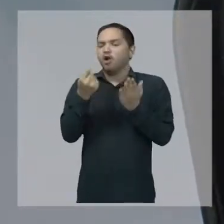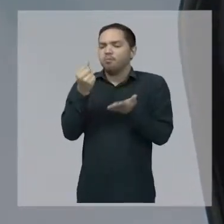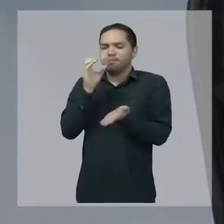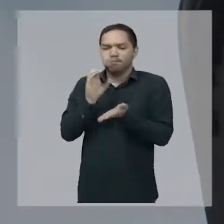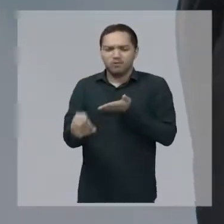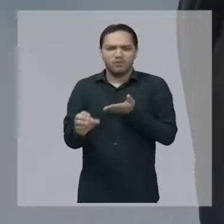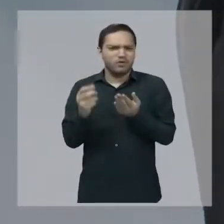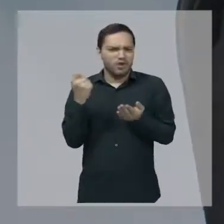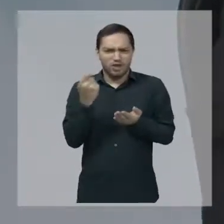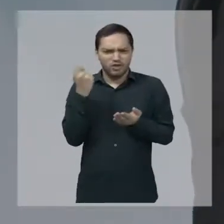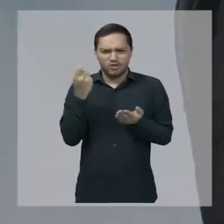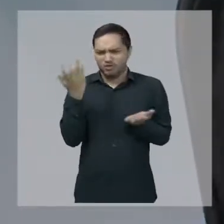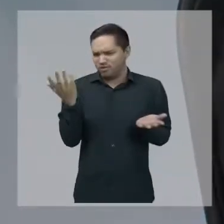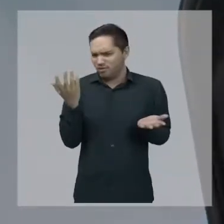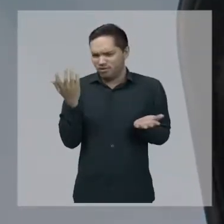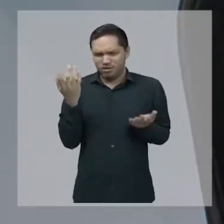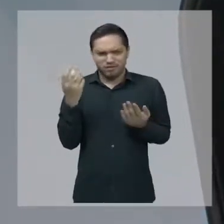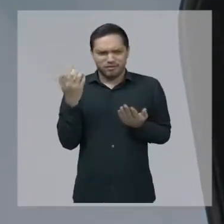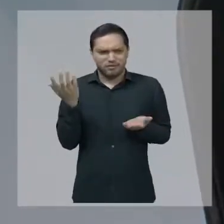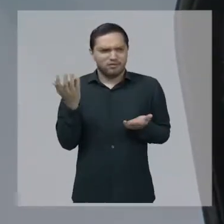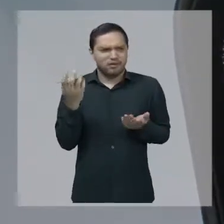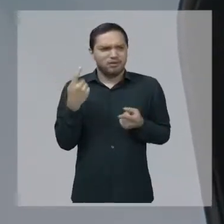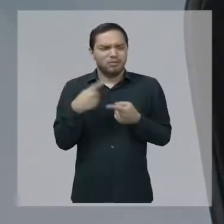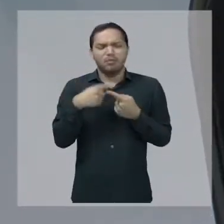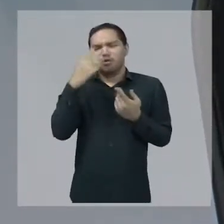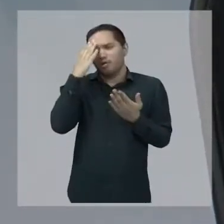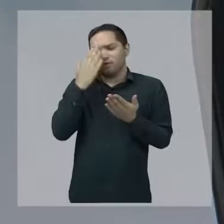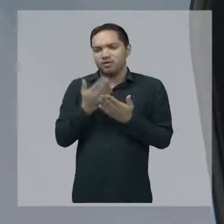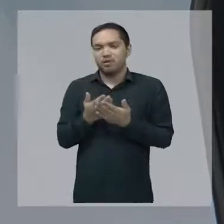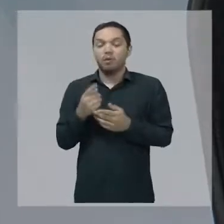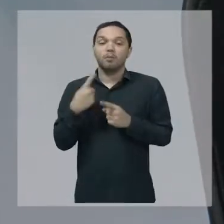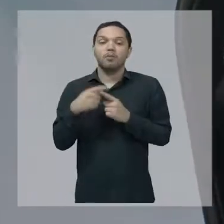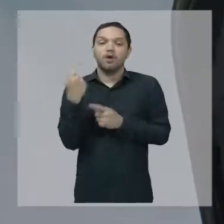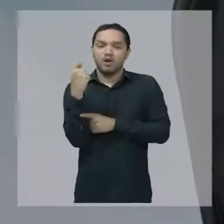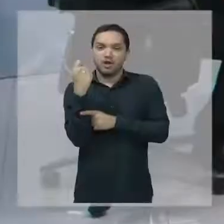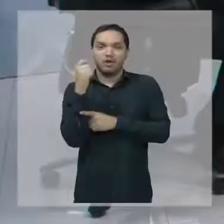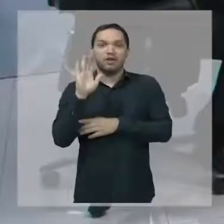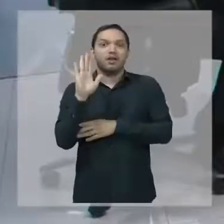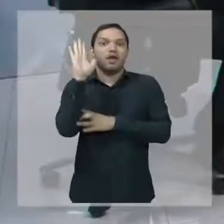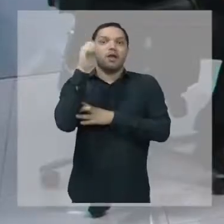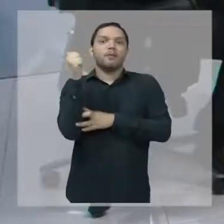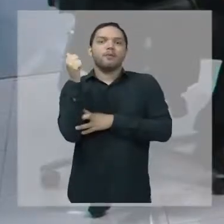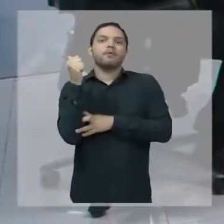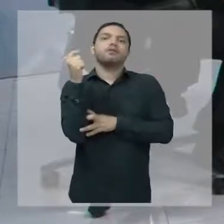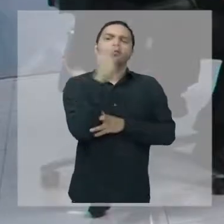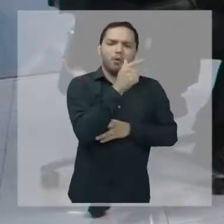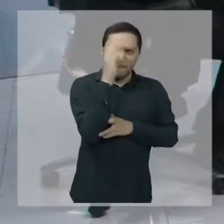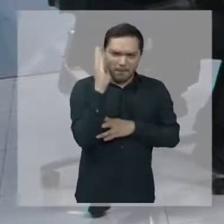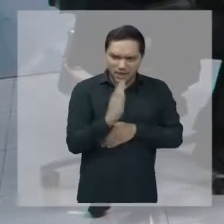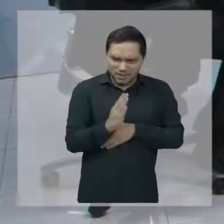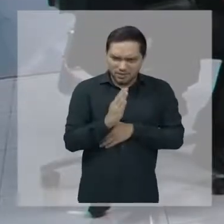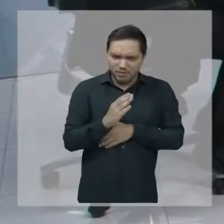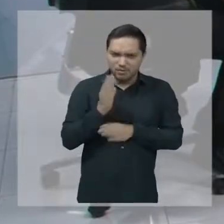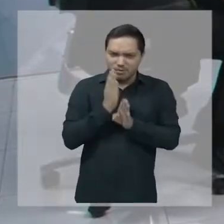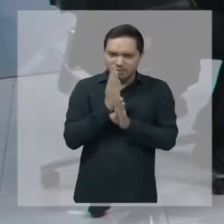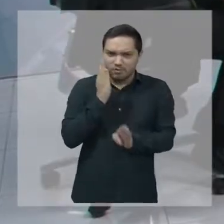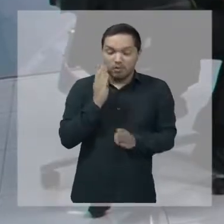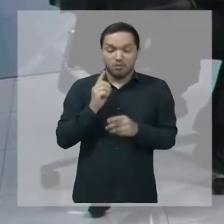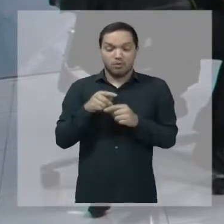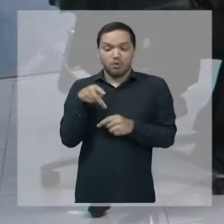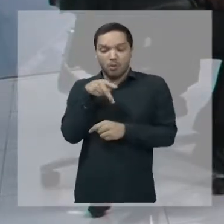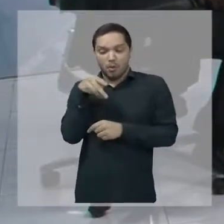planeta que vai investir na Argentina, então, pelo amor de Deus? Não vai investir porque ele confia no governo. Você quer dizer que é porque a Argentina se candidatou primeiro do que o Brasil porque à